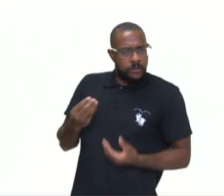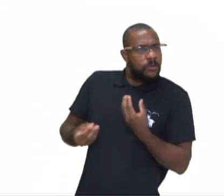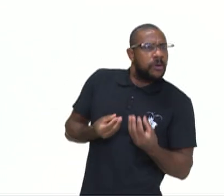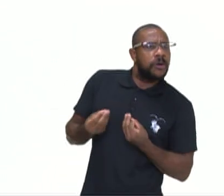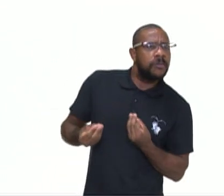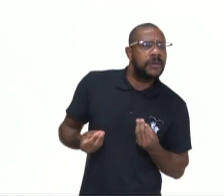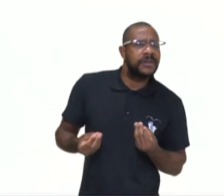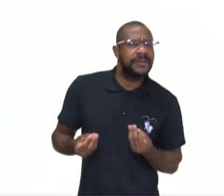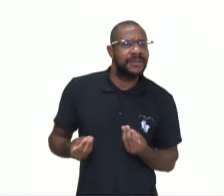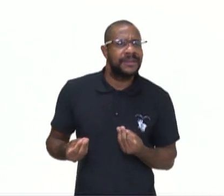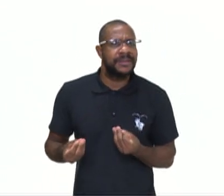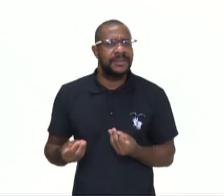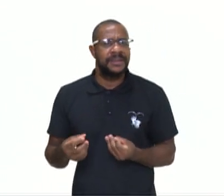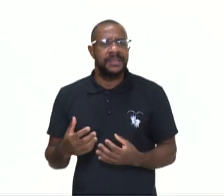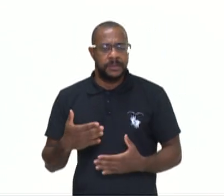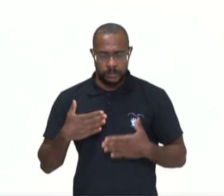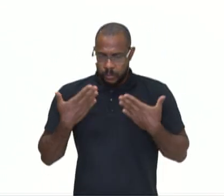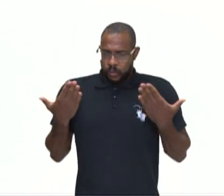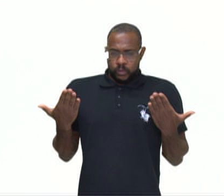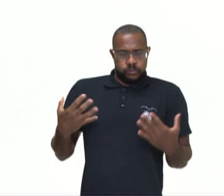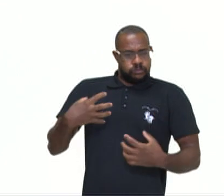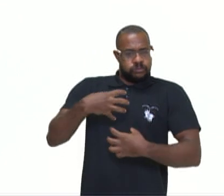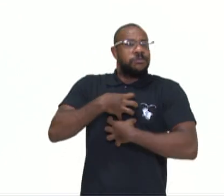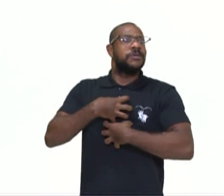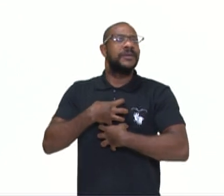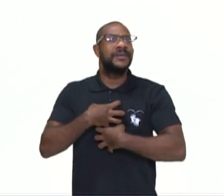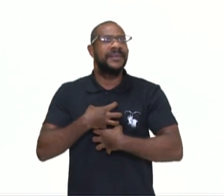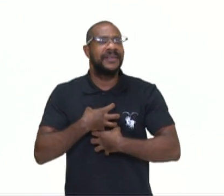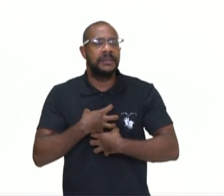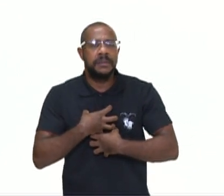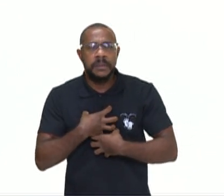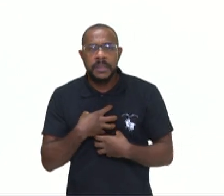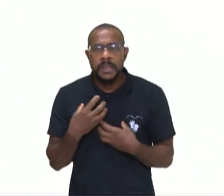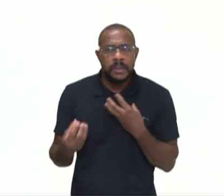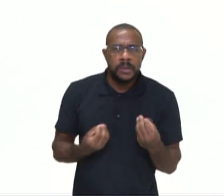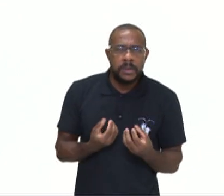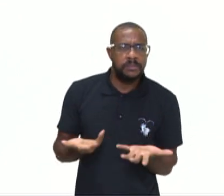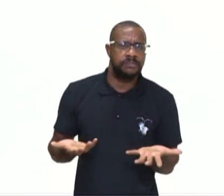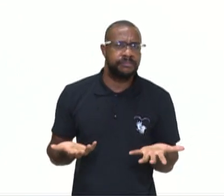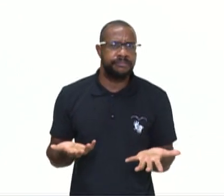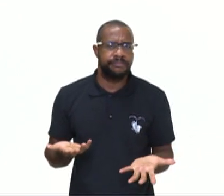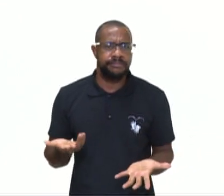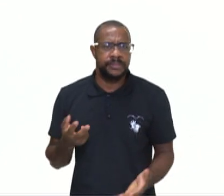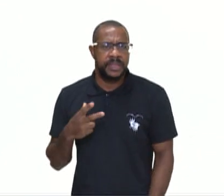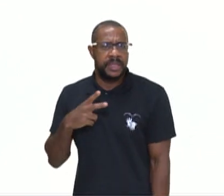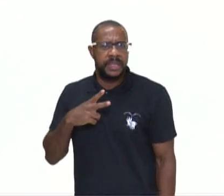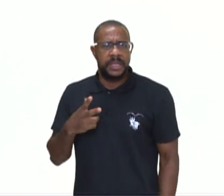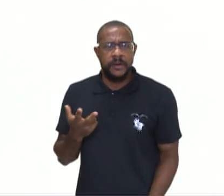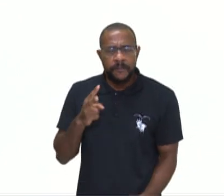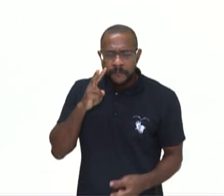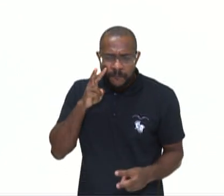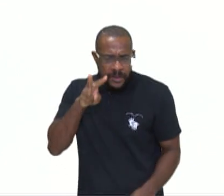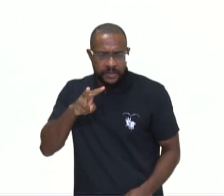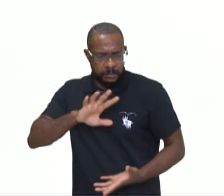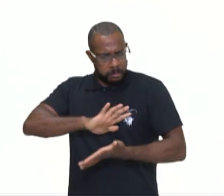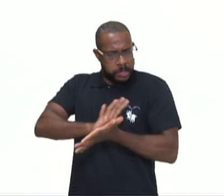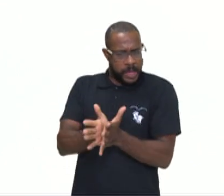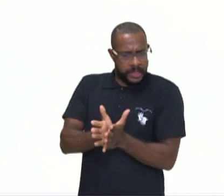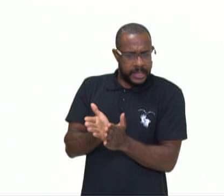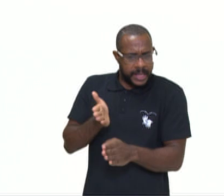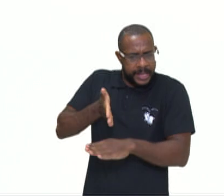o extermínio entrando à porta. Do templo augusto, ver esta língua que